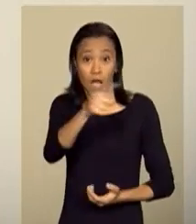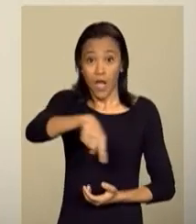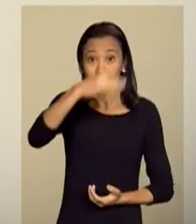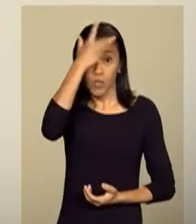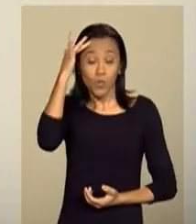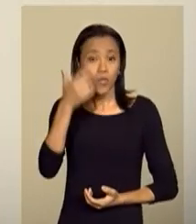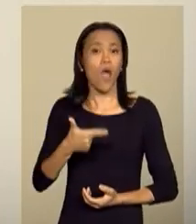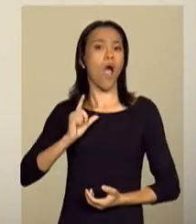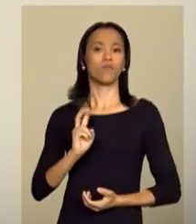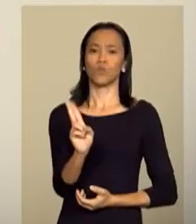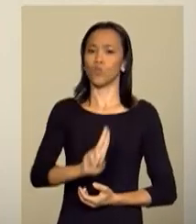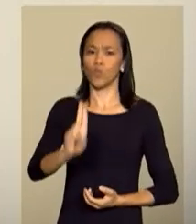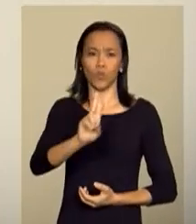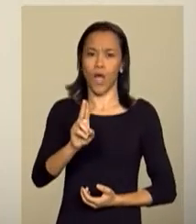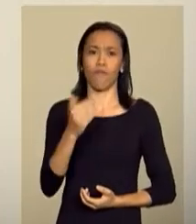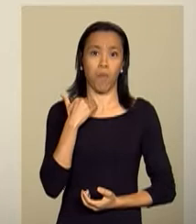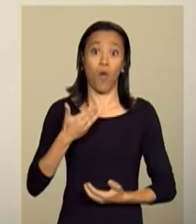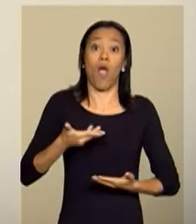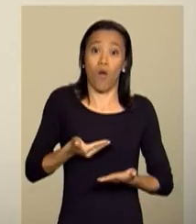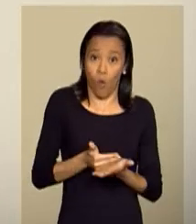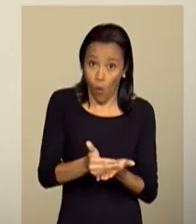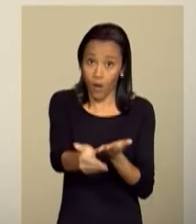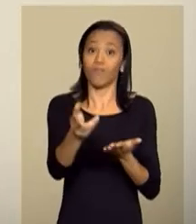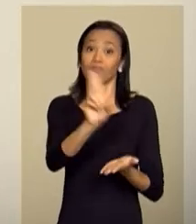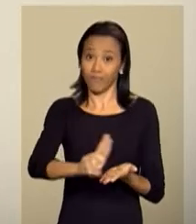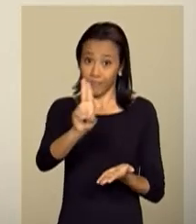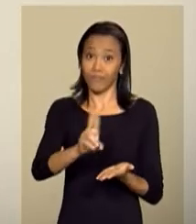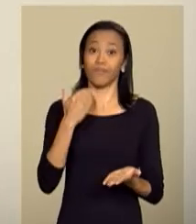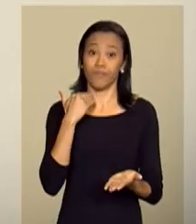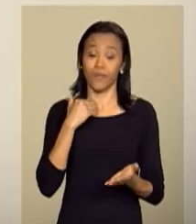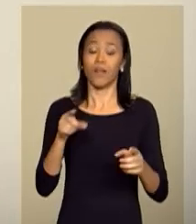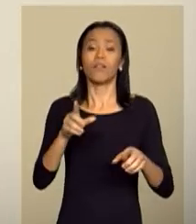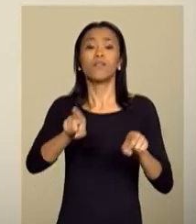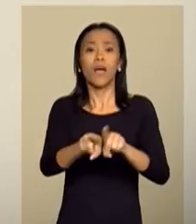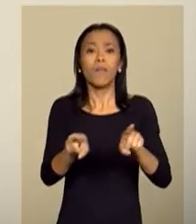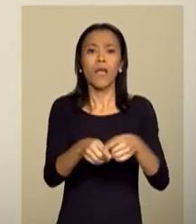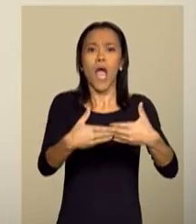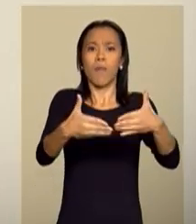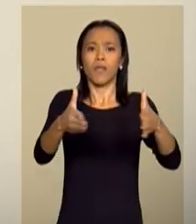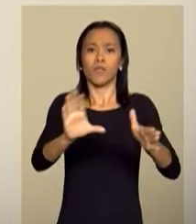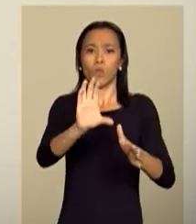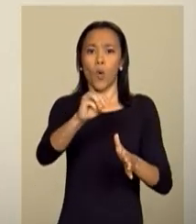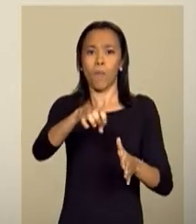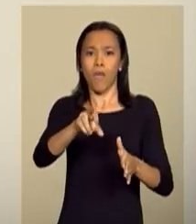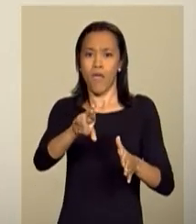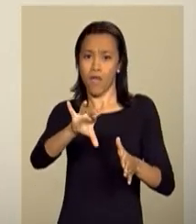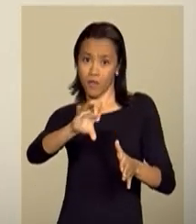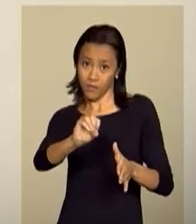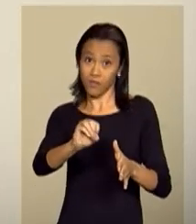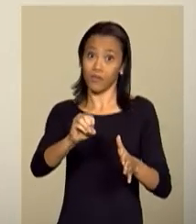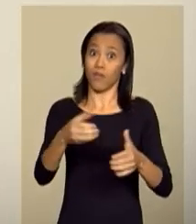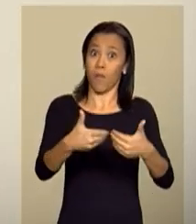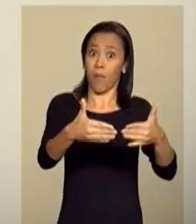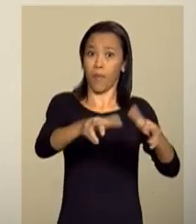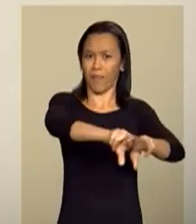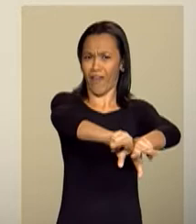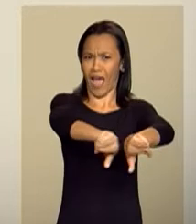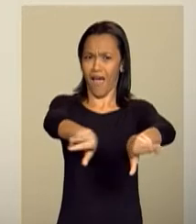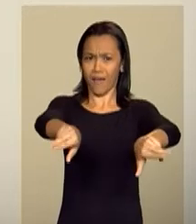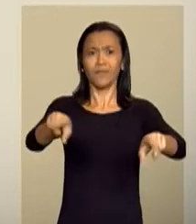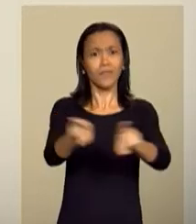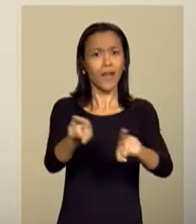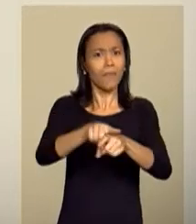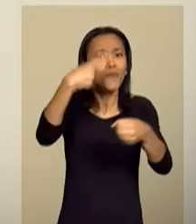antes não usava banco passou a usar banco também pela ampliação do Comércio diversificou-se o comércio no Brasil até no